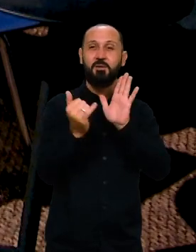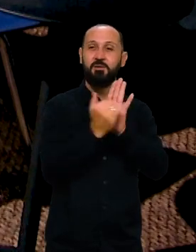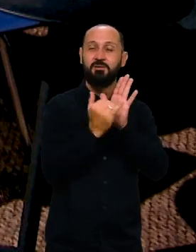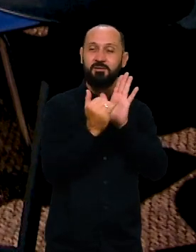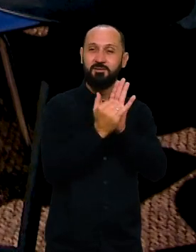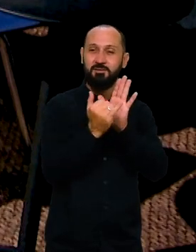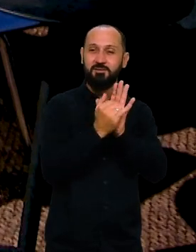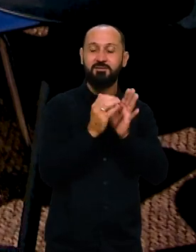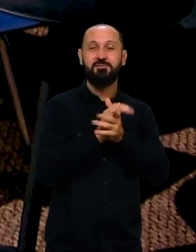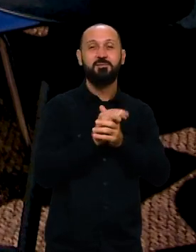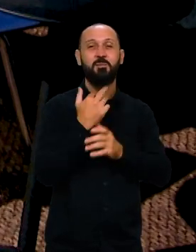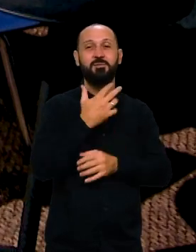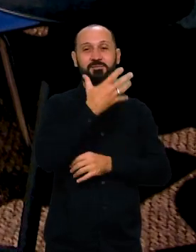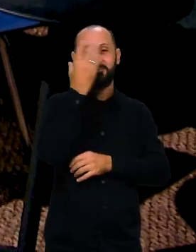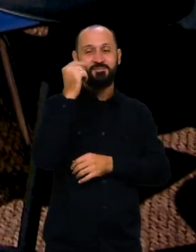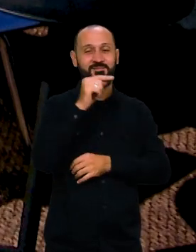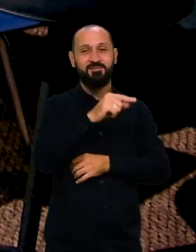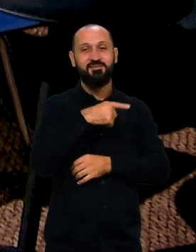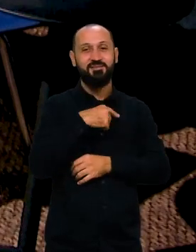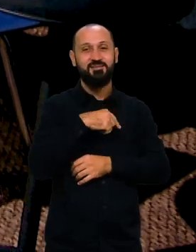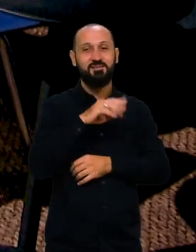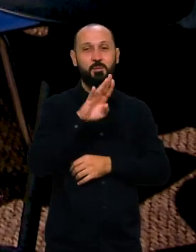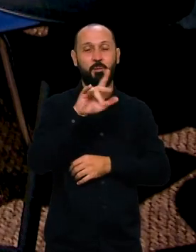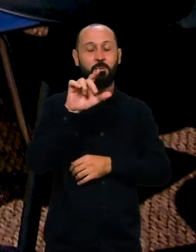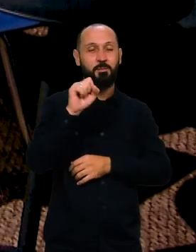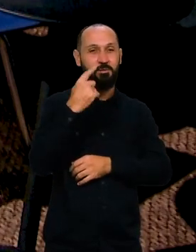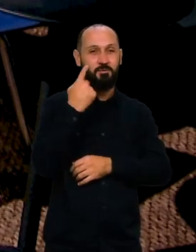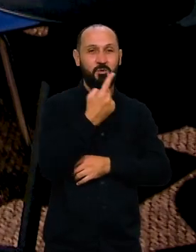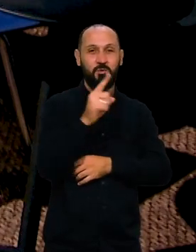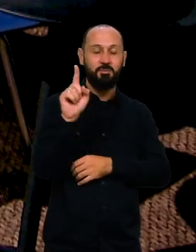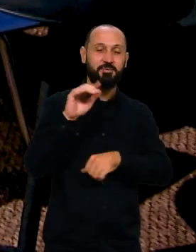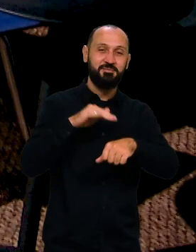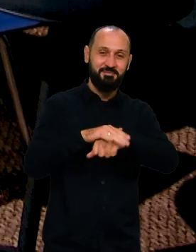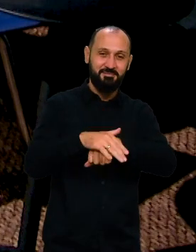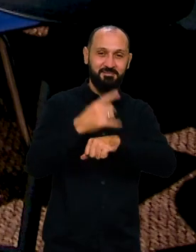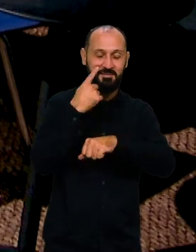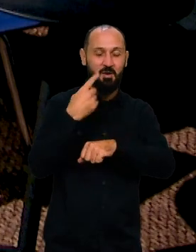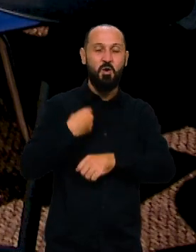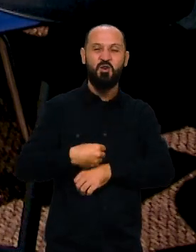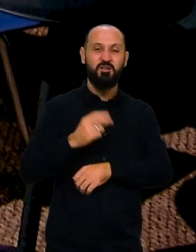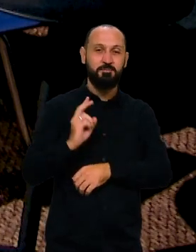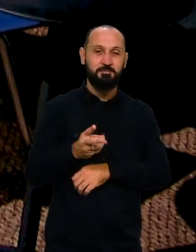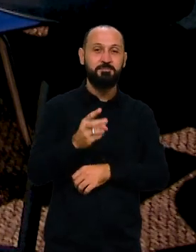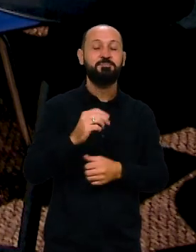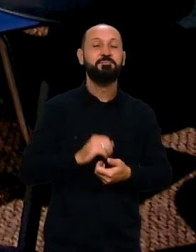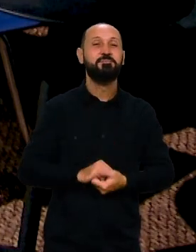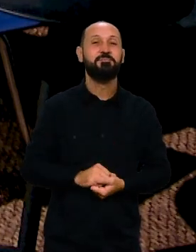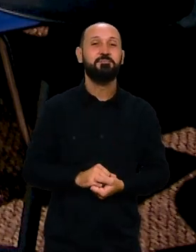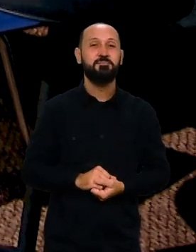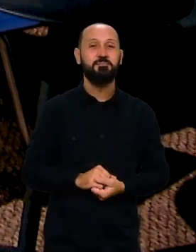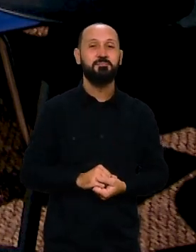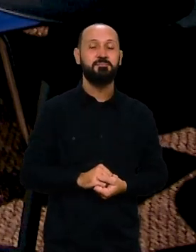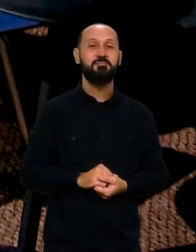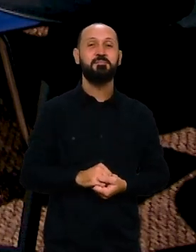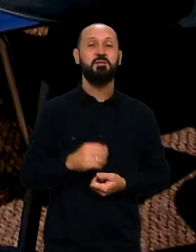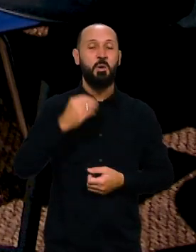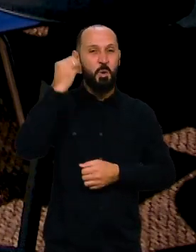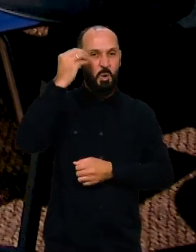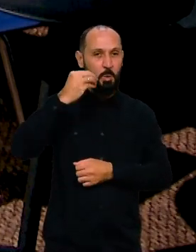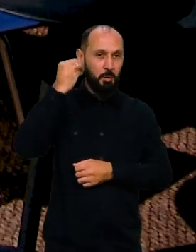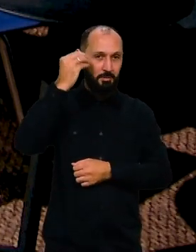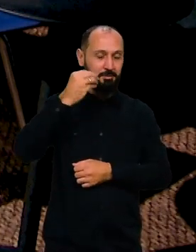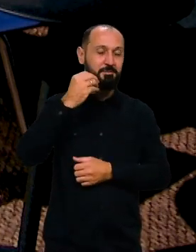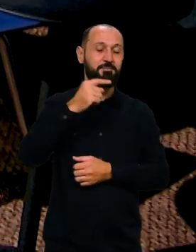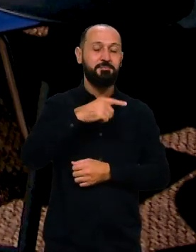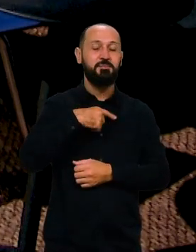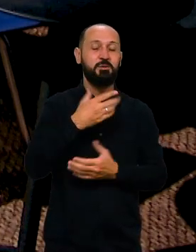um ícone, né? A gente tem que falar que é um ícone. A gente não pode esquecer que ele é o bluesman. É o bluesman. Foi uma noite, mas valeu por uma vida. Então, essas